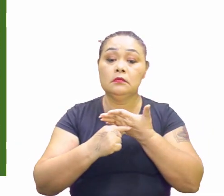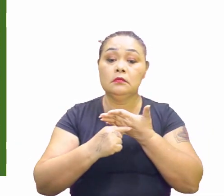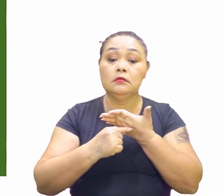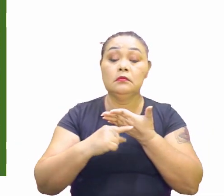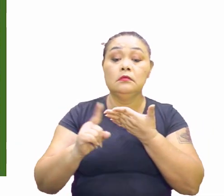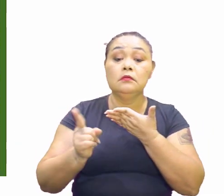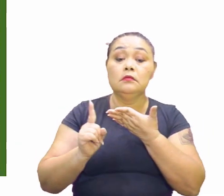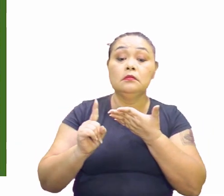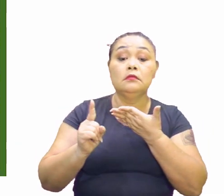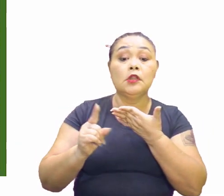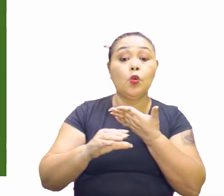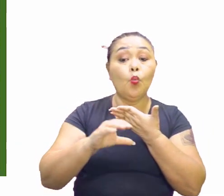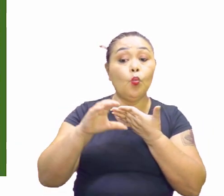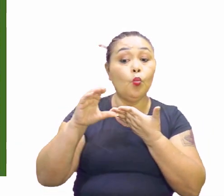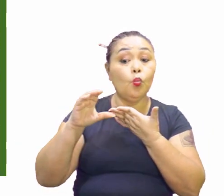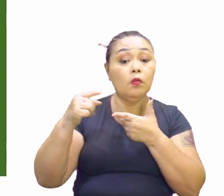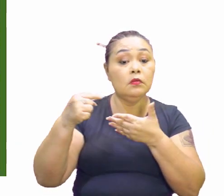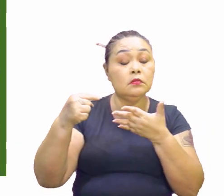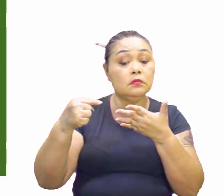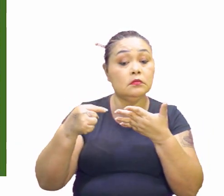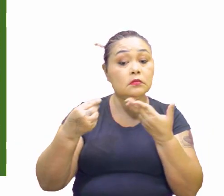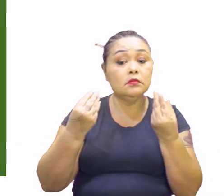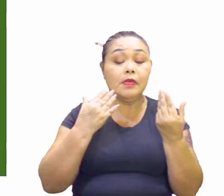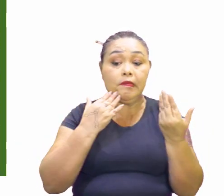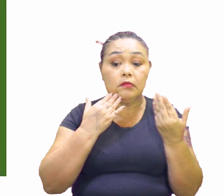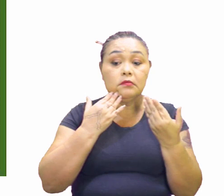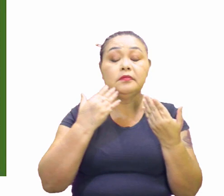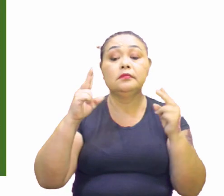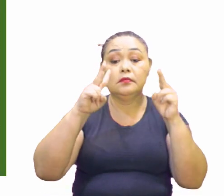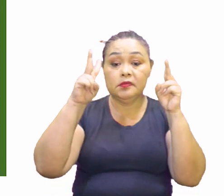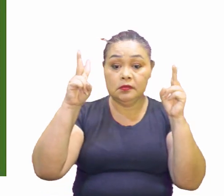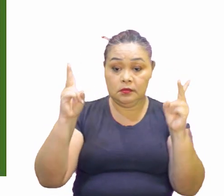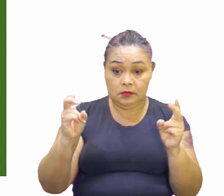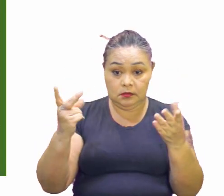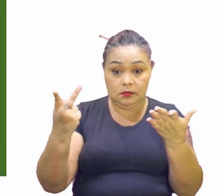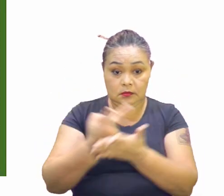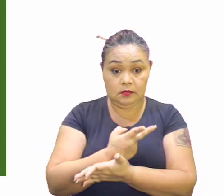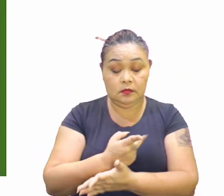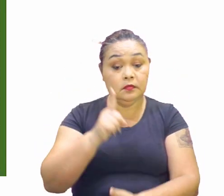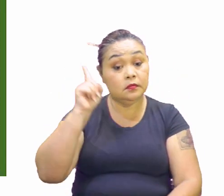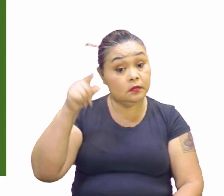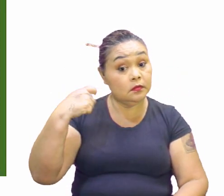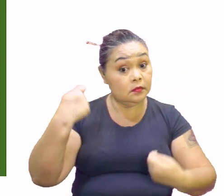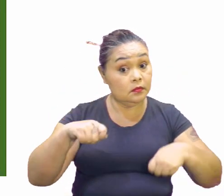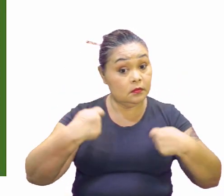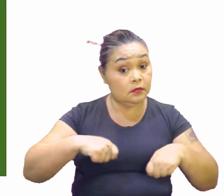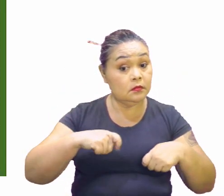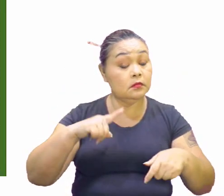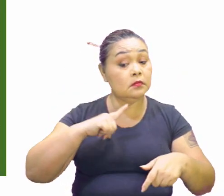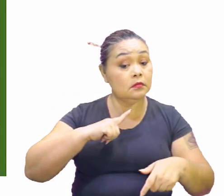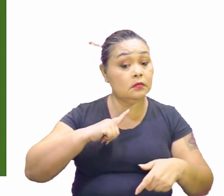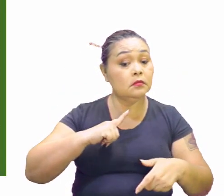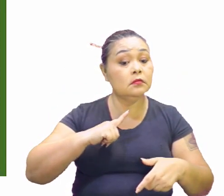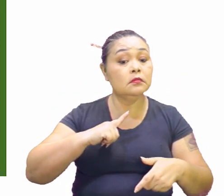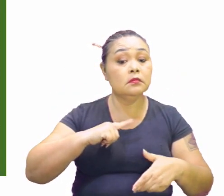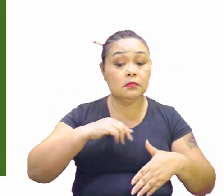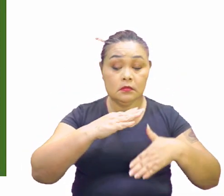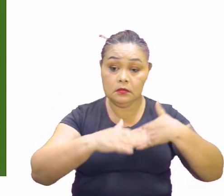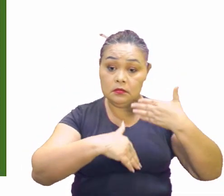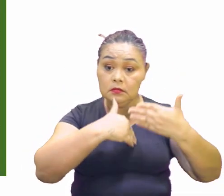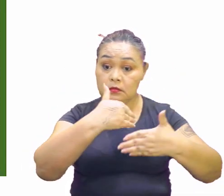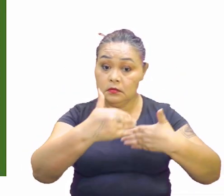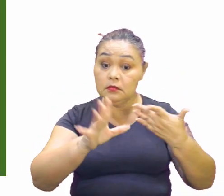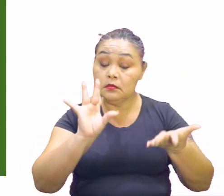das informações e não omitir fatores que distorcerão o fato. É necessário que se